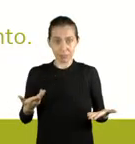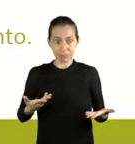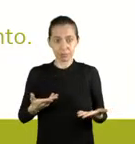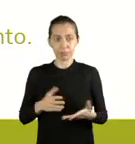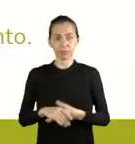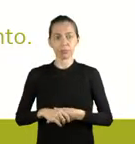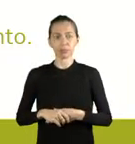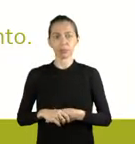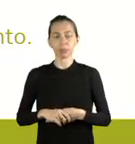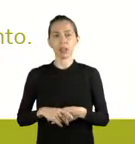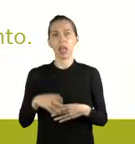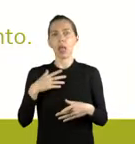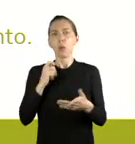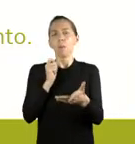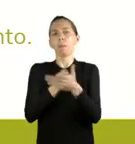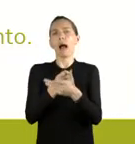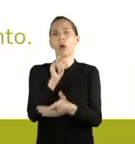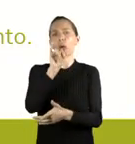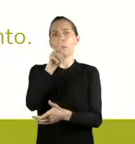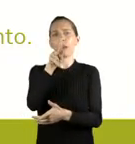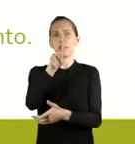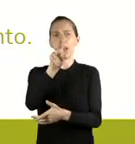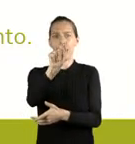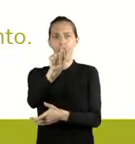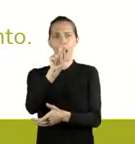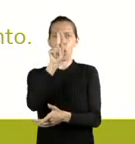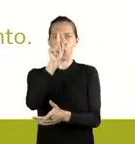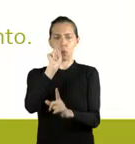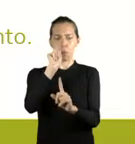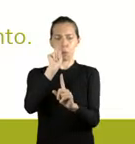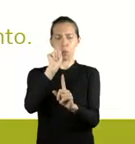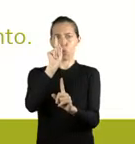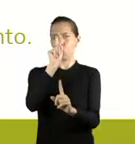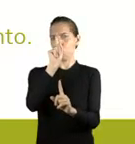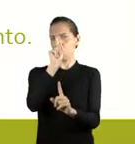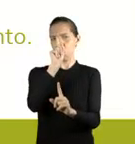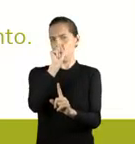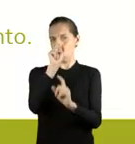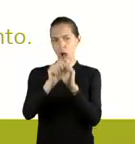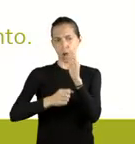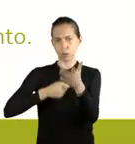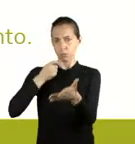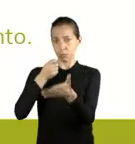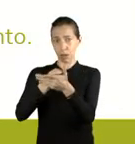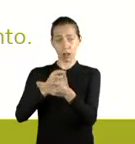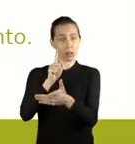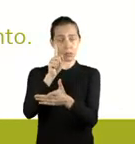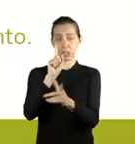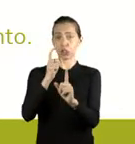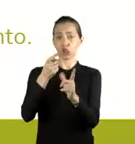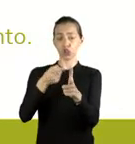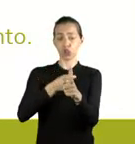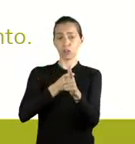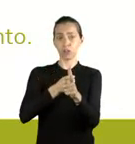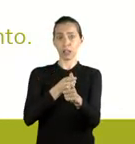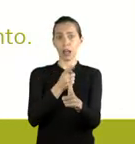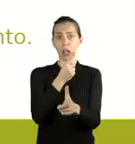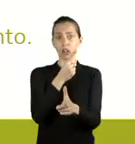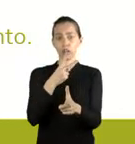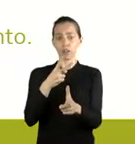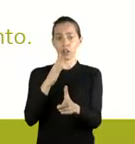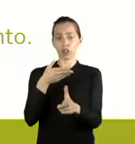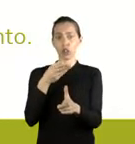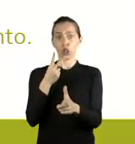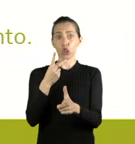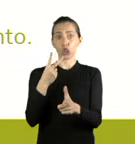tenho essa dívida no resto do ano? Não. O que eu vou fazer? Pega a dívida e divide por 12. Ah, eu tenho